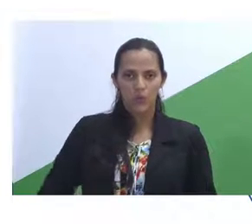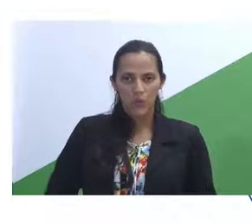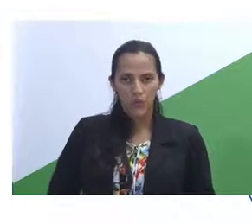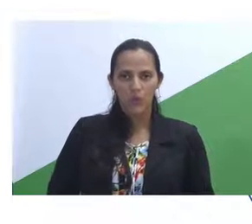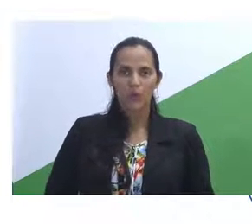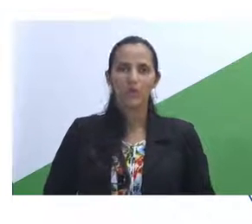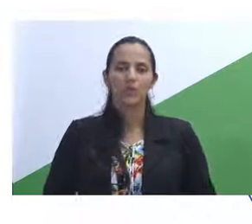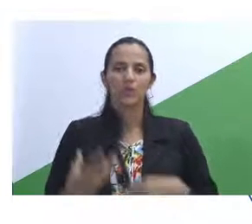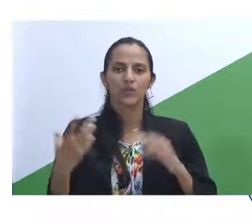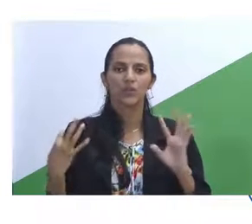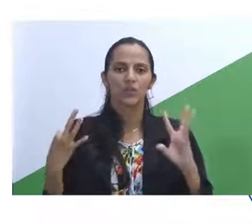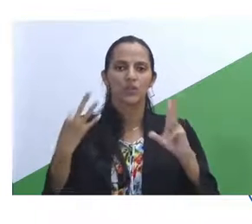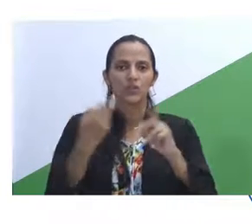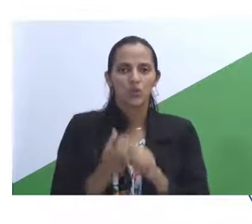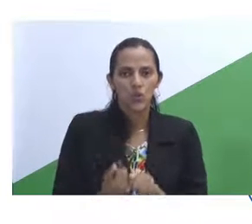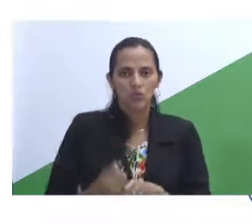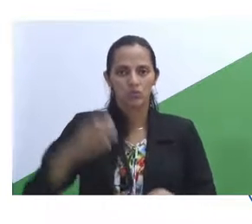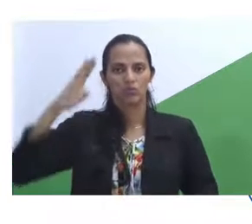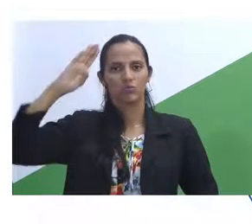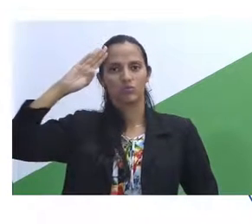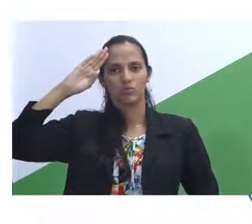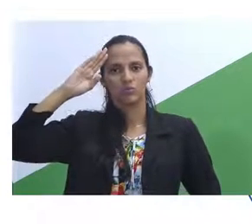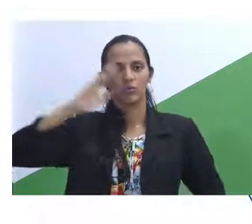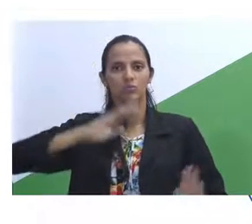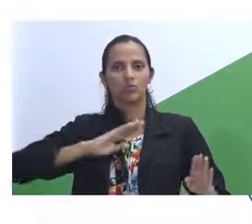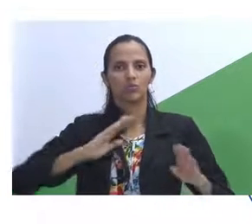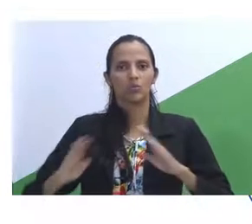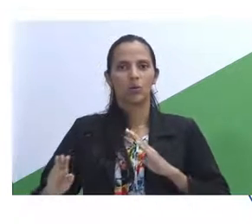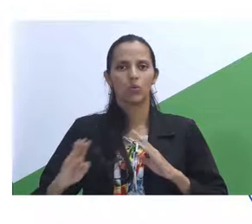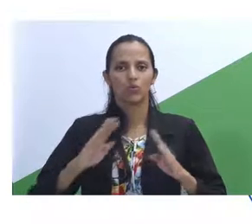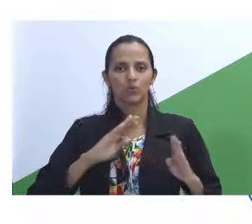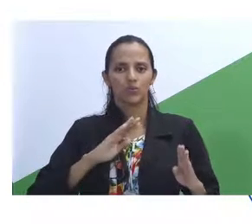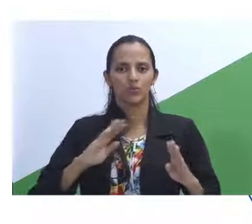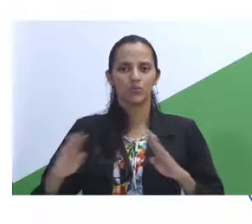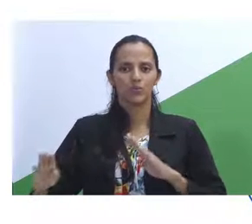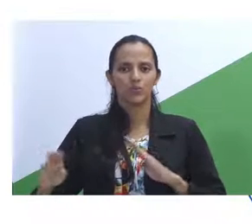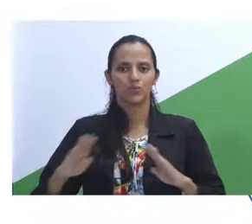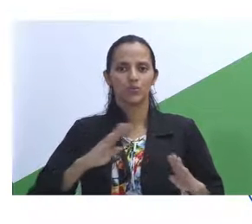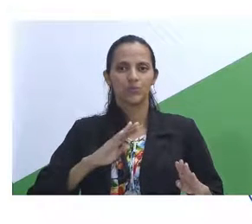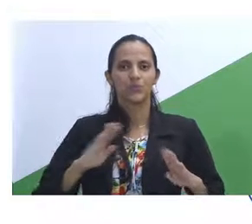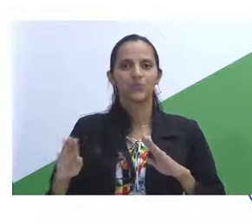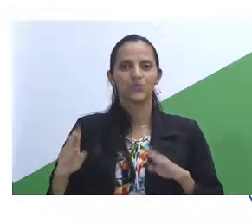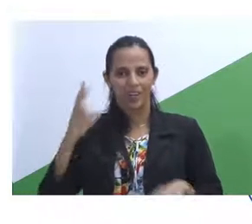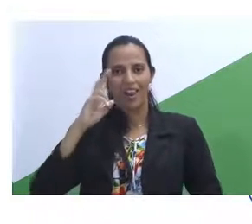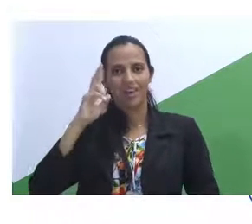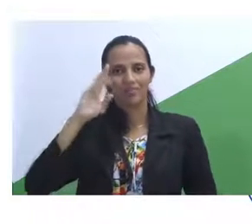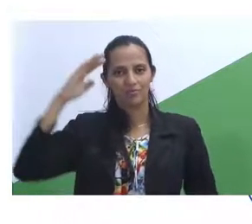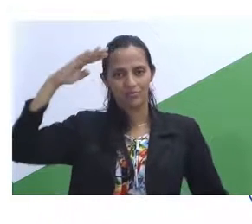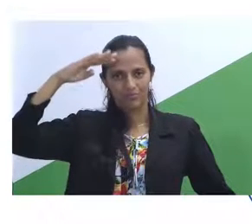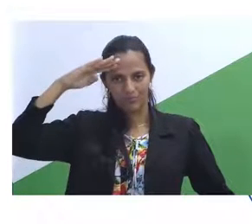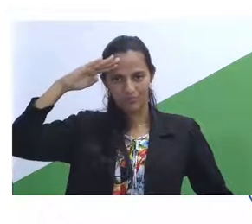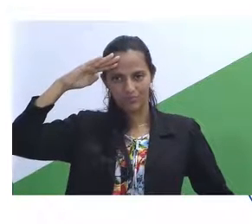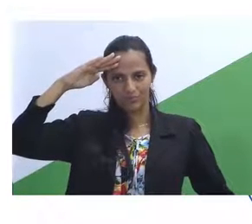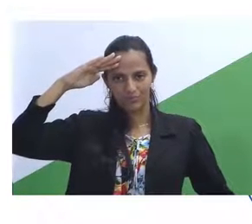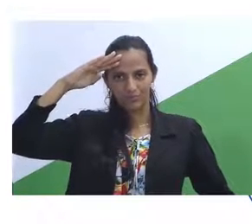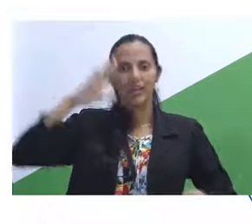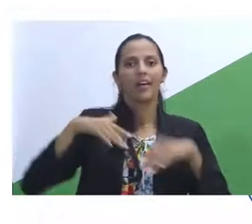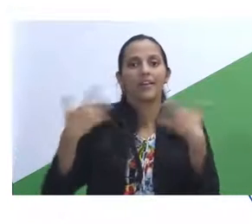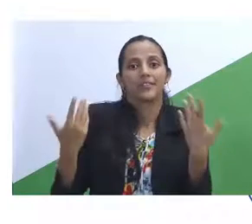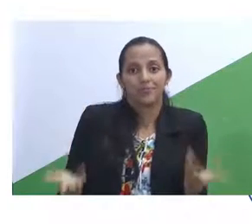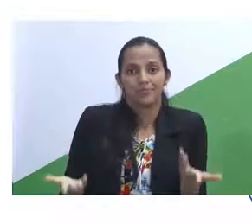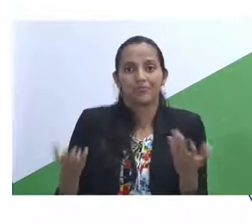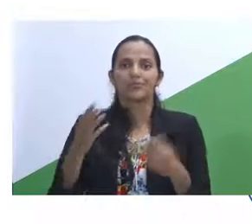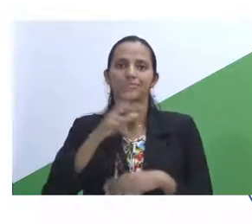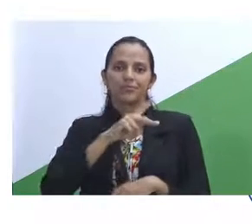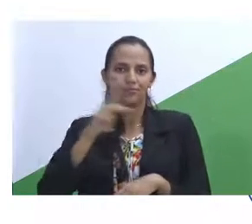fazerem, então, aí os desfiles militares com a presença, então, de honra do presidente da República, Vargas Gustavo, então, de aparecer nesses